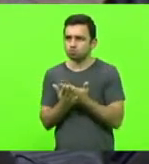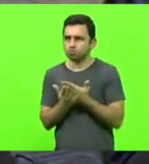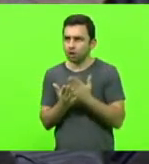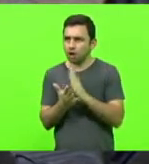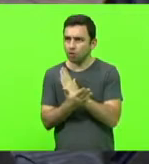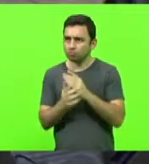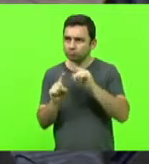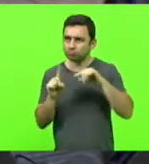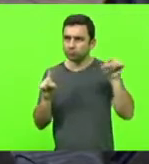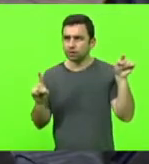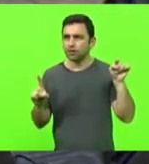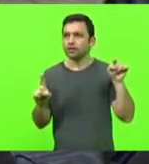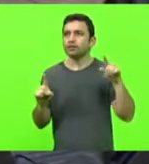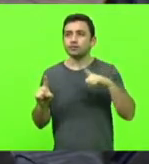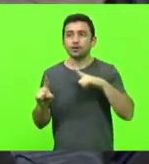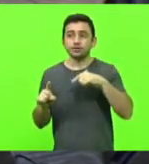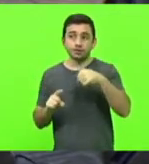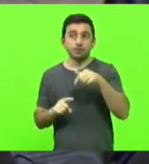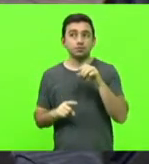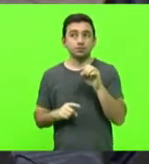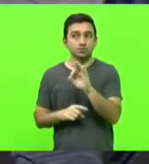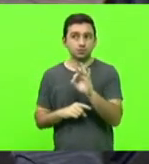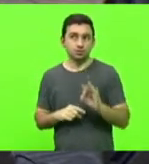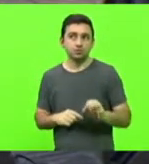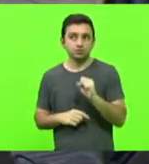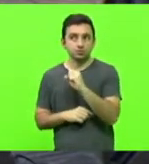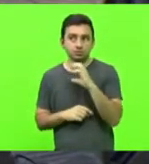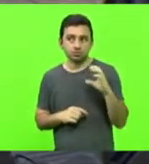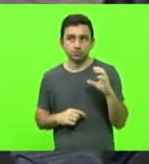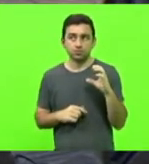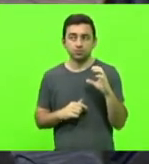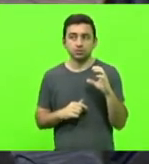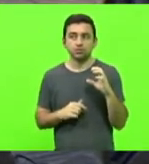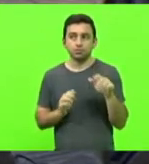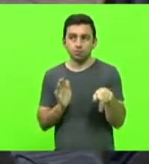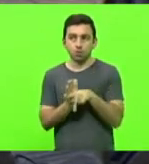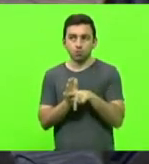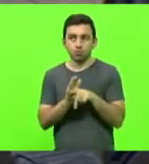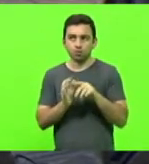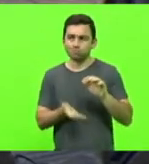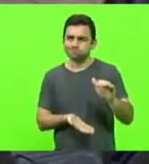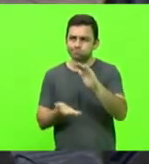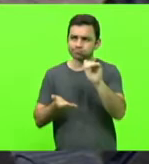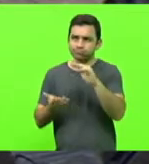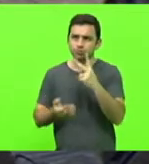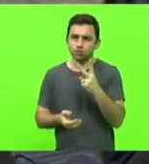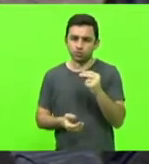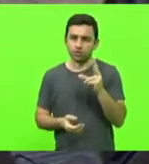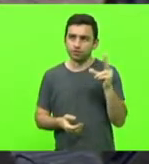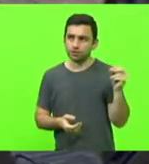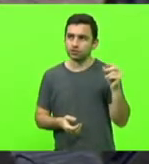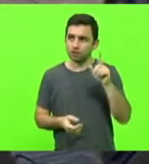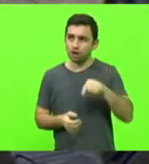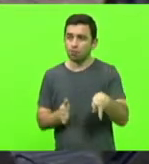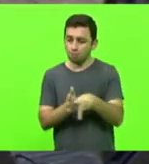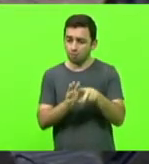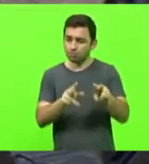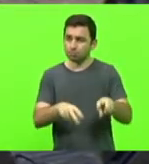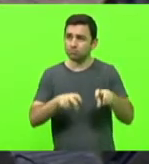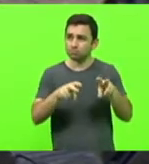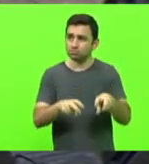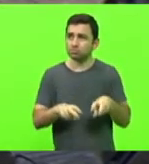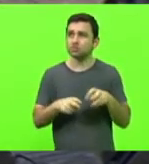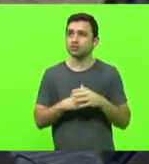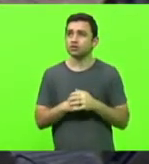sabiam que 70% de Santa Catarina... que 70% do que Santa Catarina exportou em 2020 é proveniente do agronegócio, né?